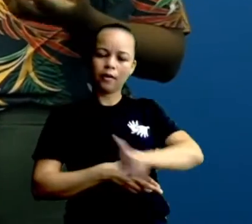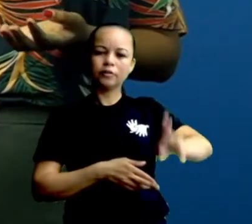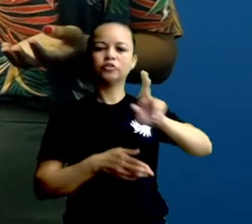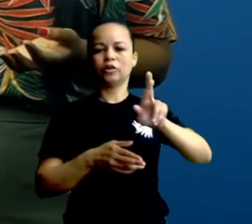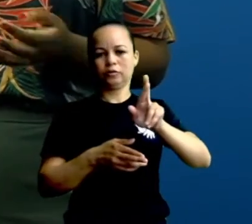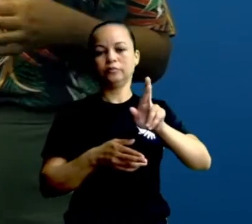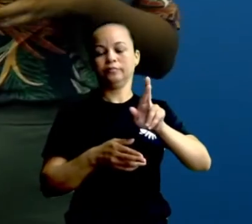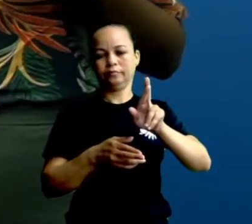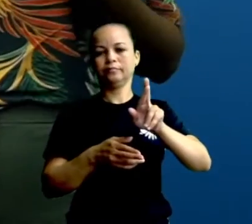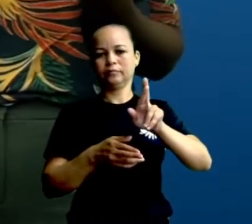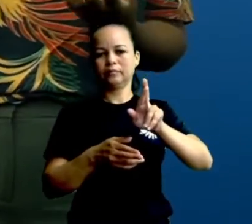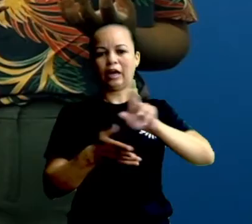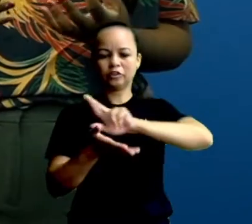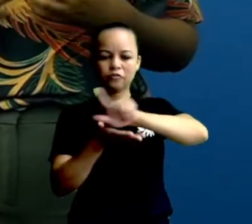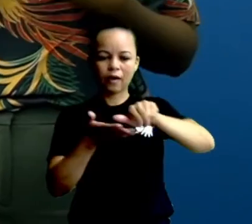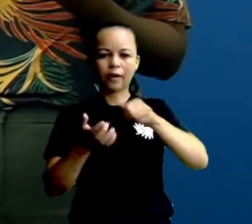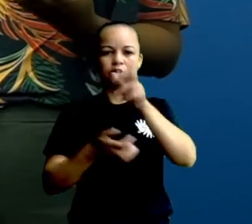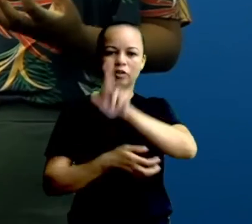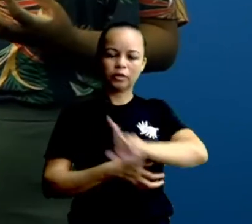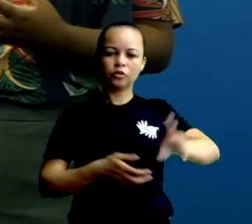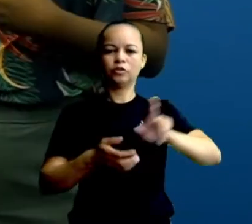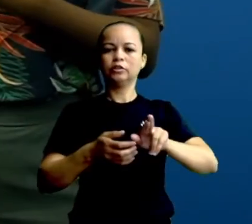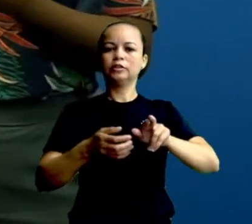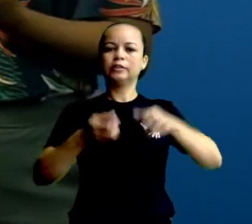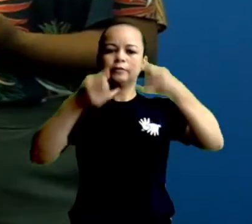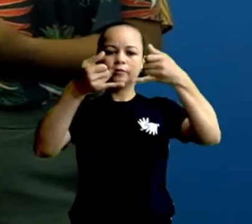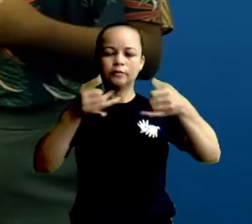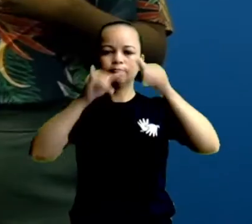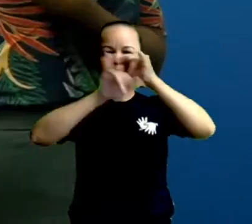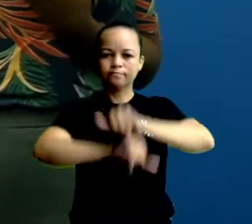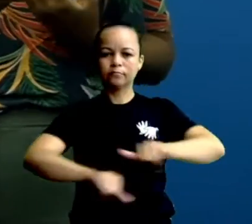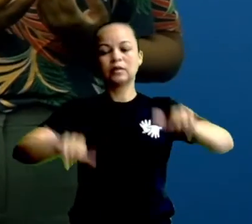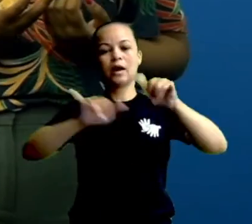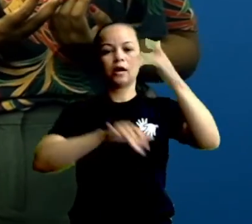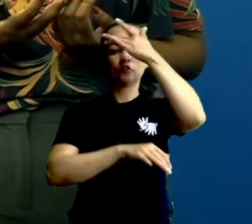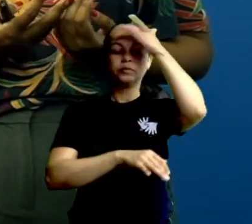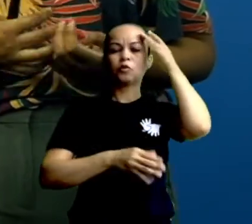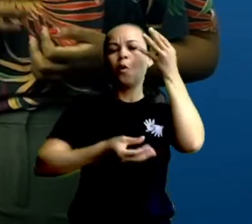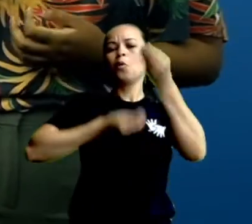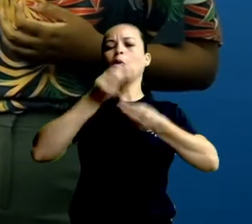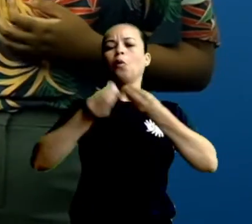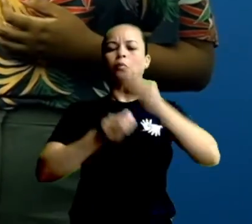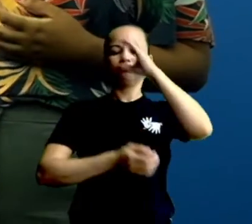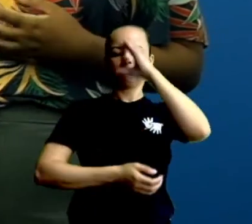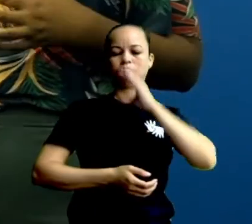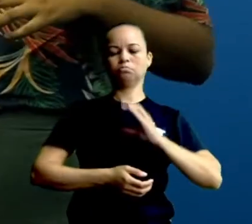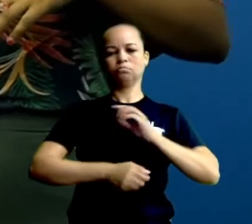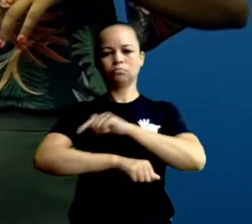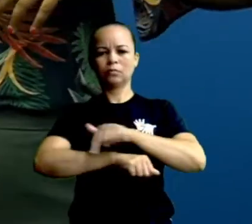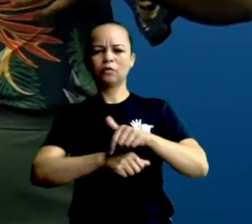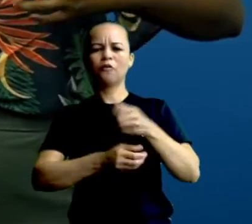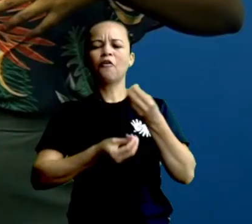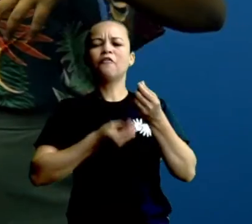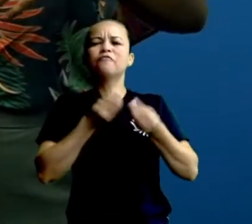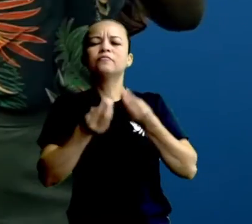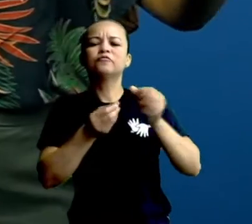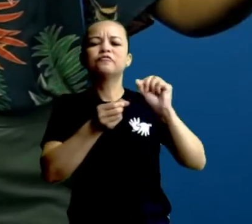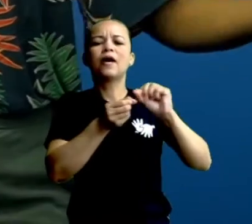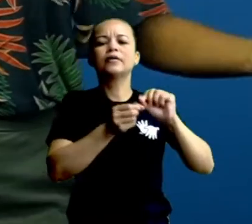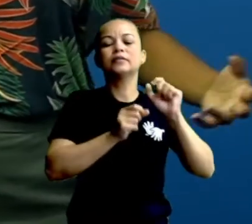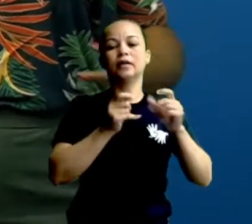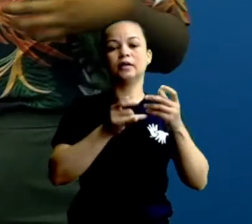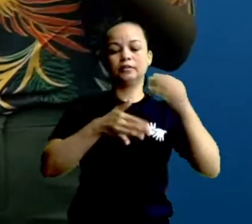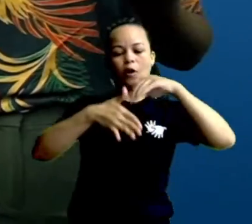as religiões que diziam para as pessoas como elas deveriam se comportar, o que fazer, que ditava